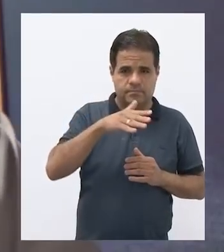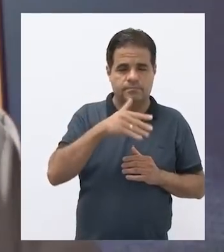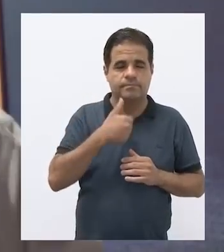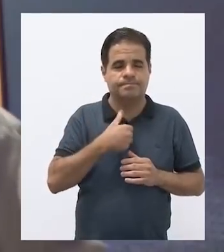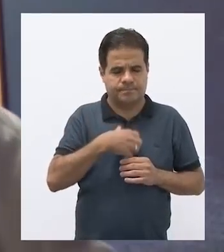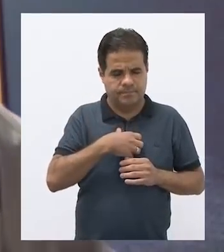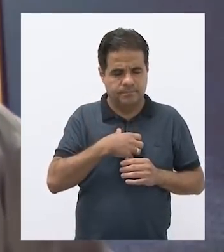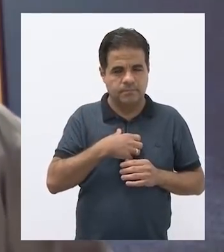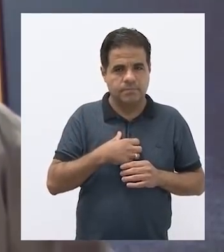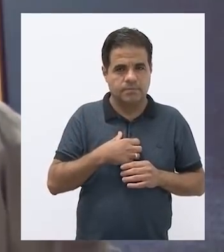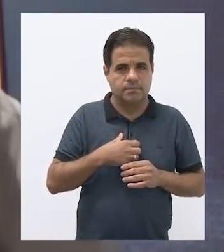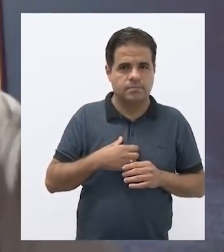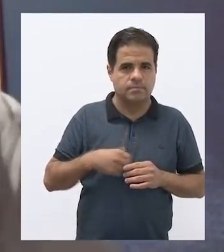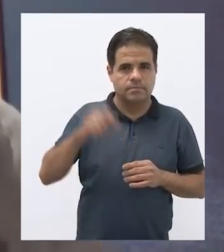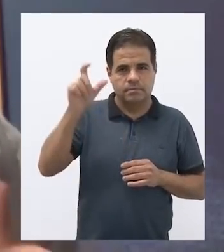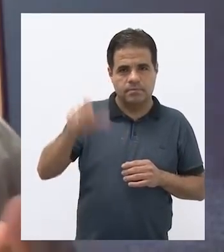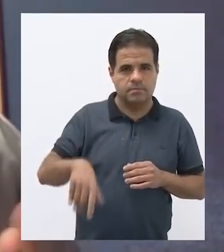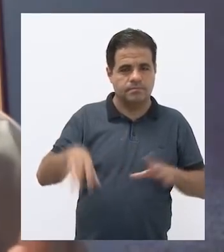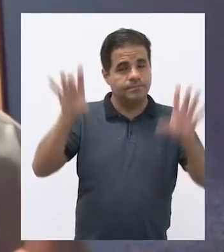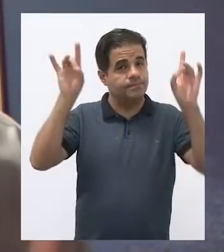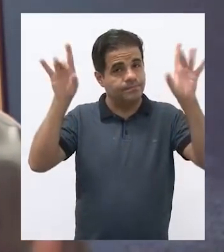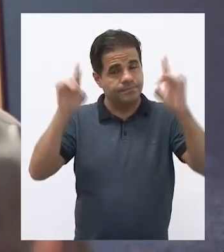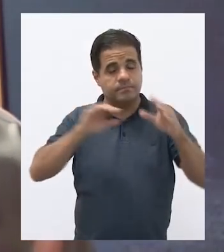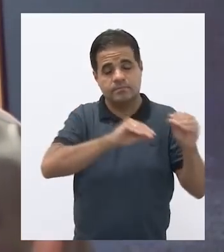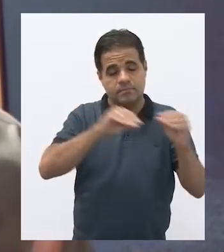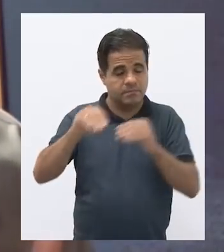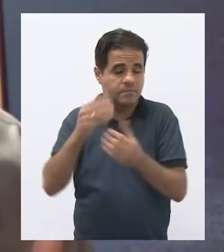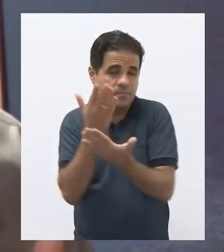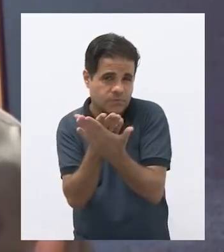relativamente privilegiado, porque quando passei para o colégio